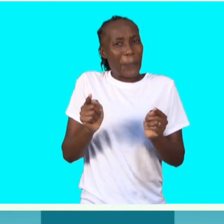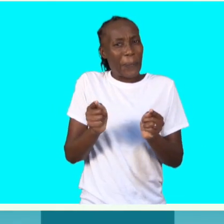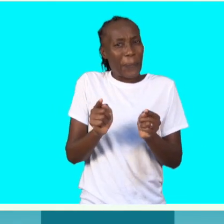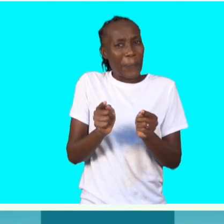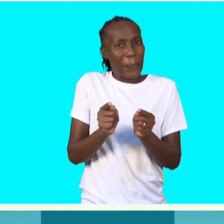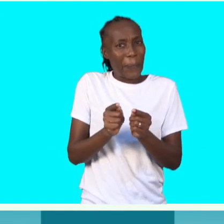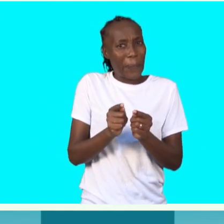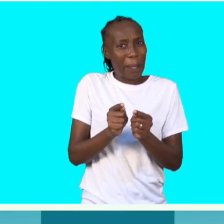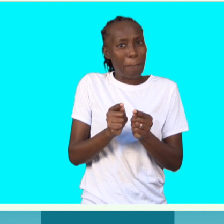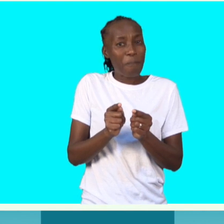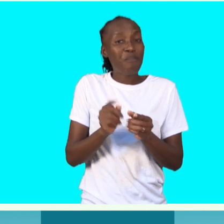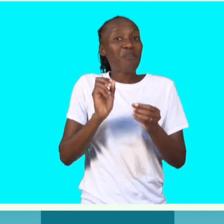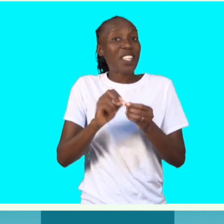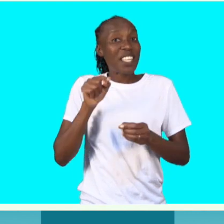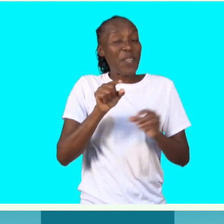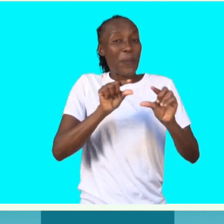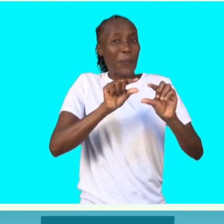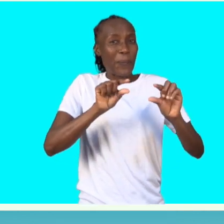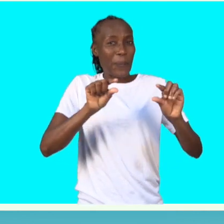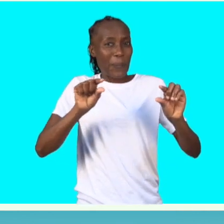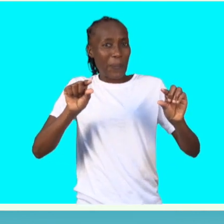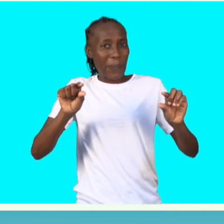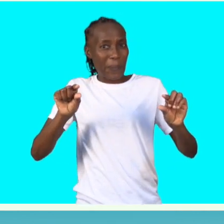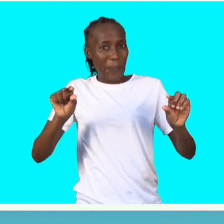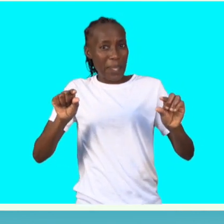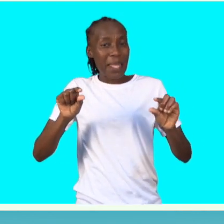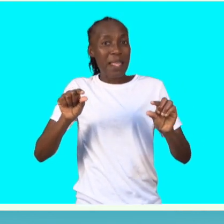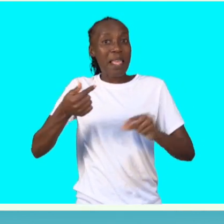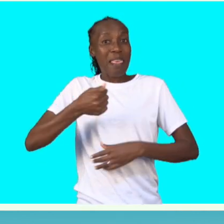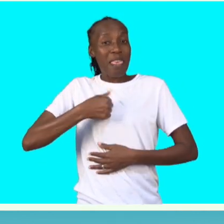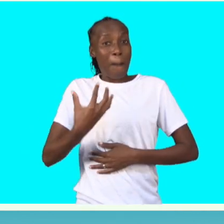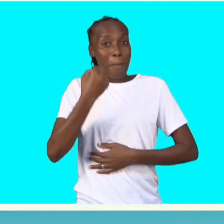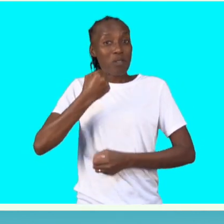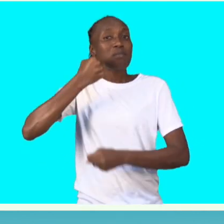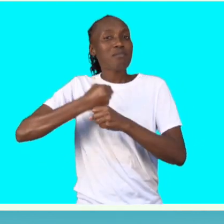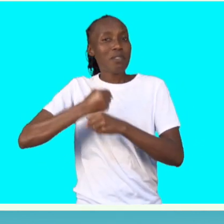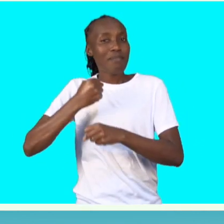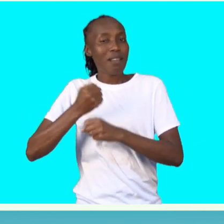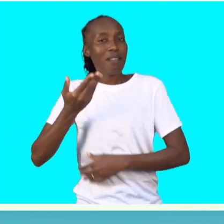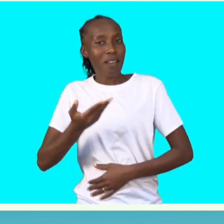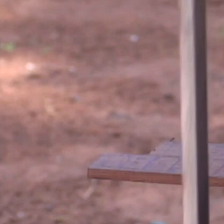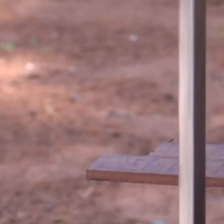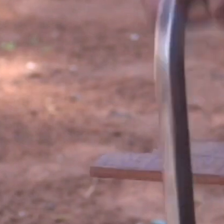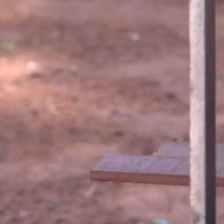a placa para que eu possa trabalhar.